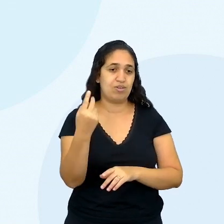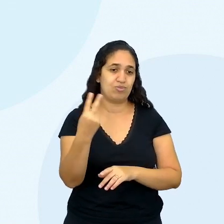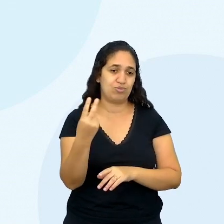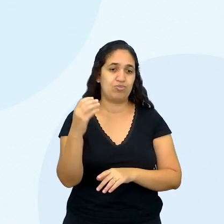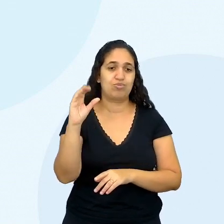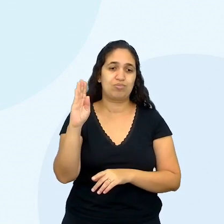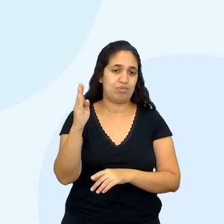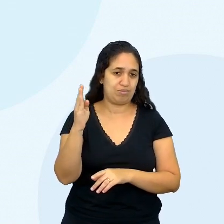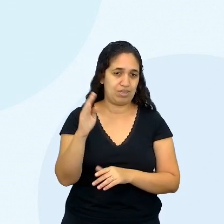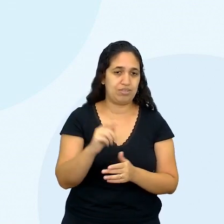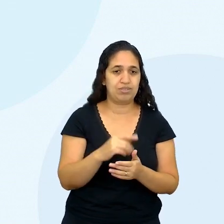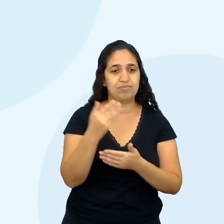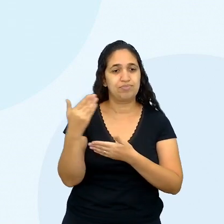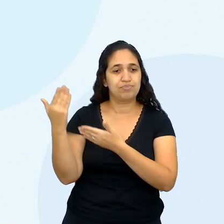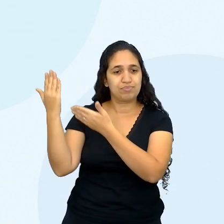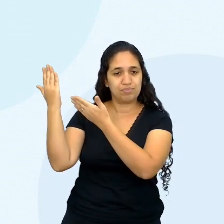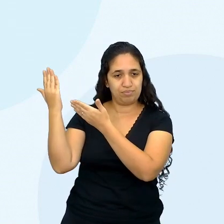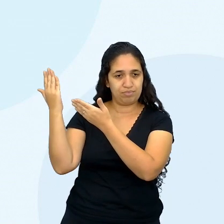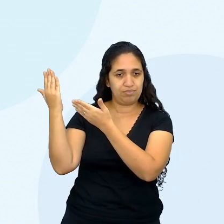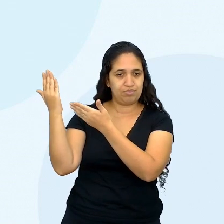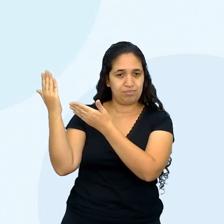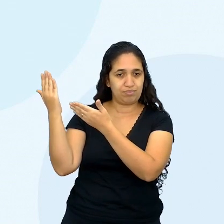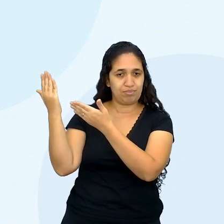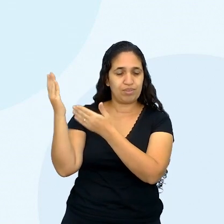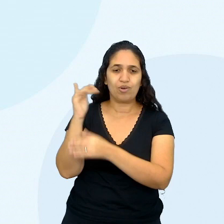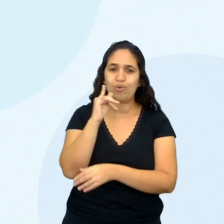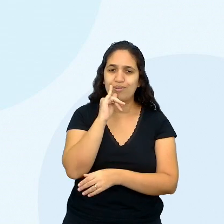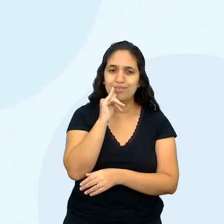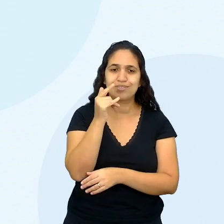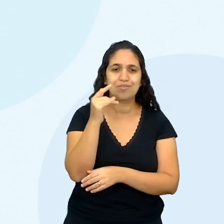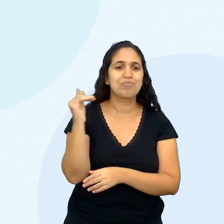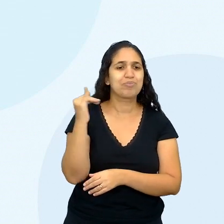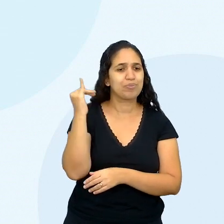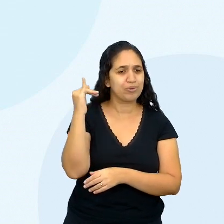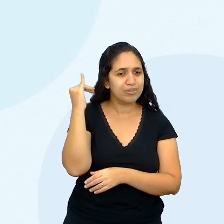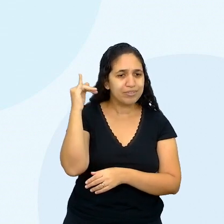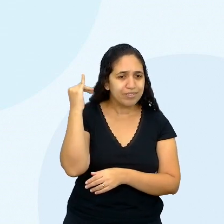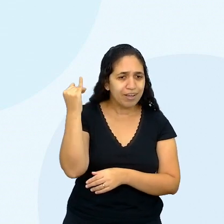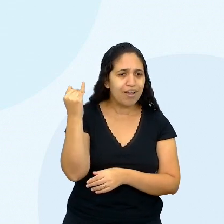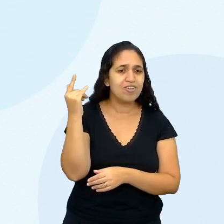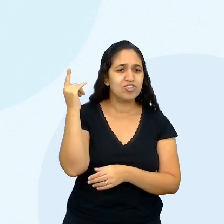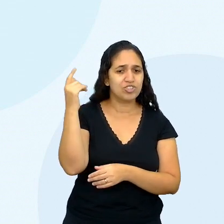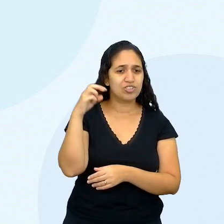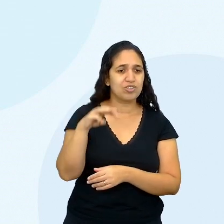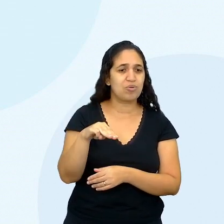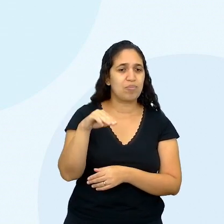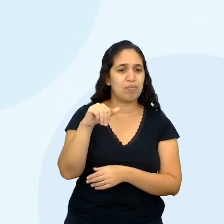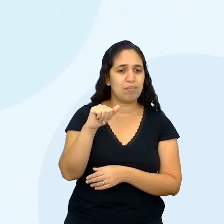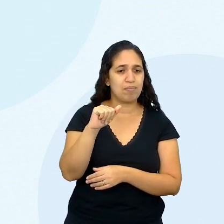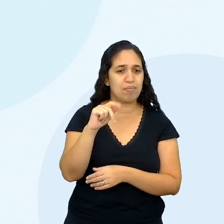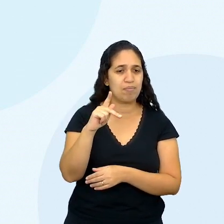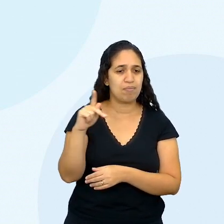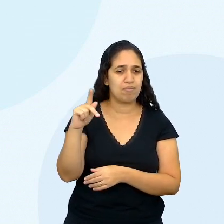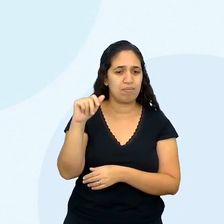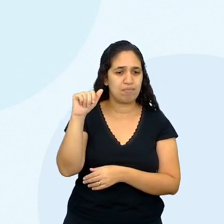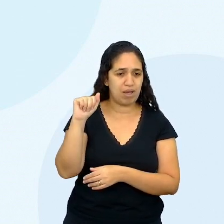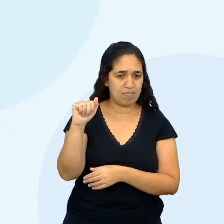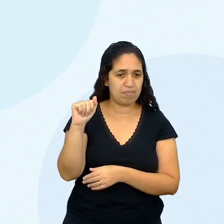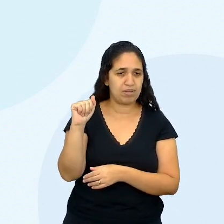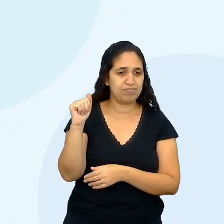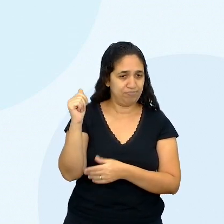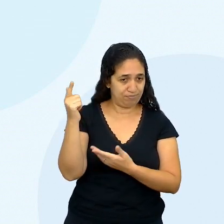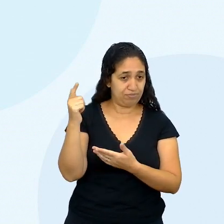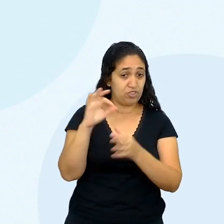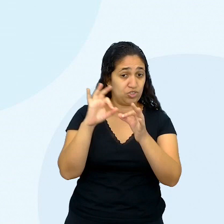Na sequência, nós temos um outro exemplo super importante, que está previsto no mapa, no material de apoio ao